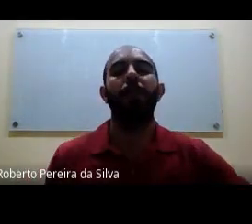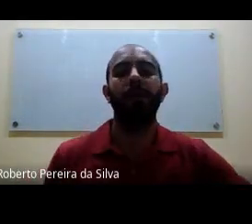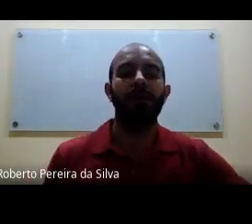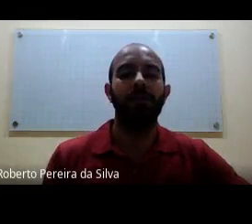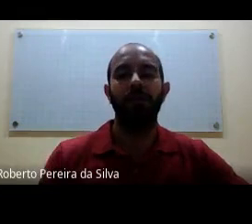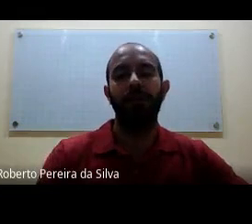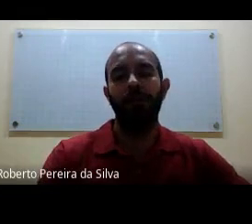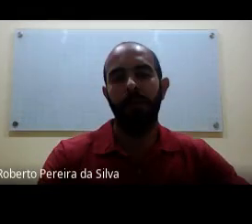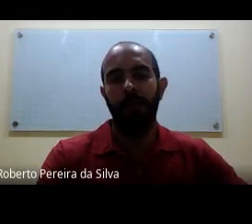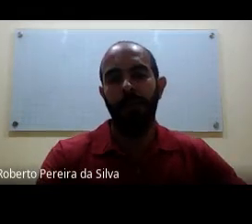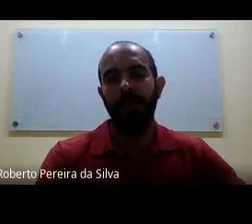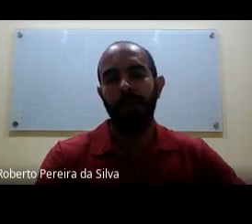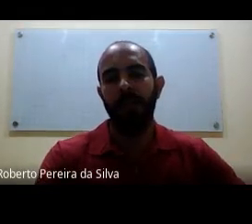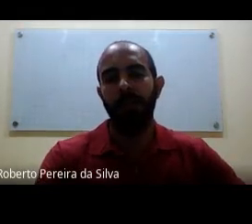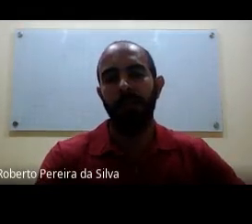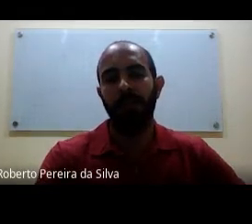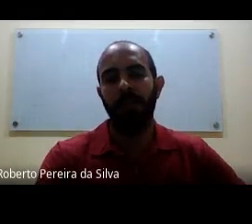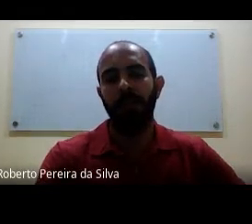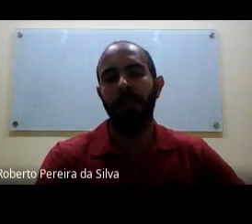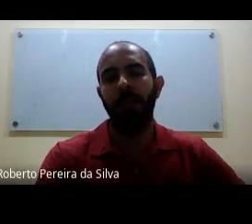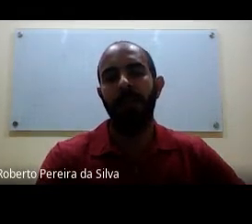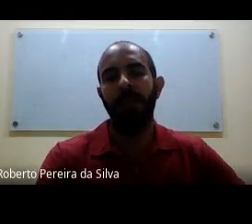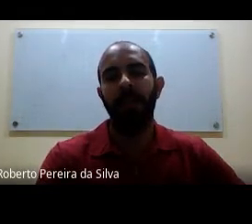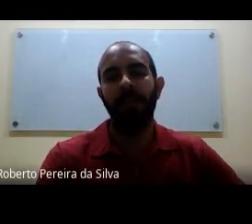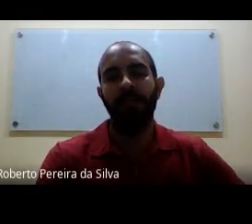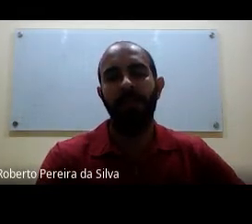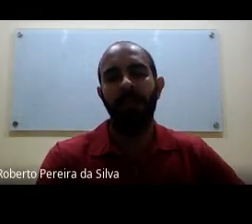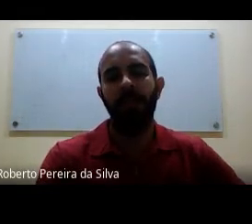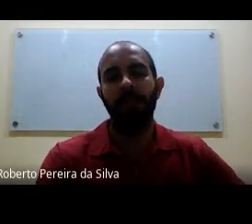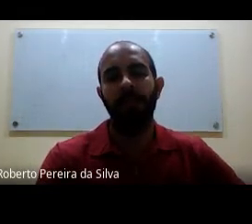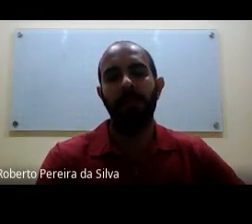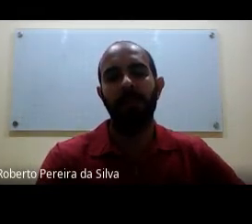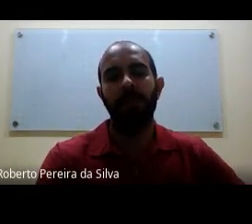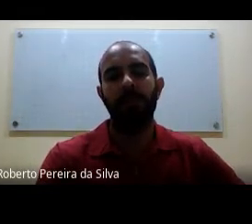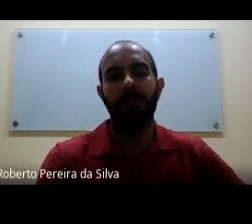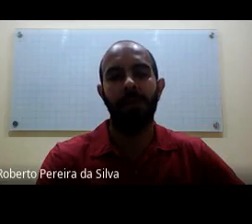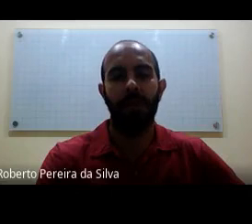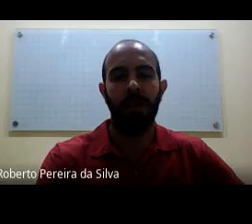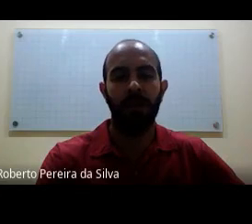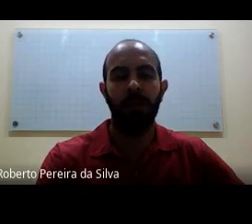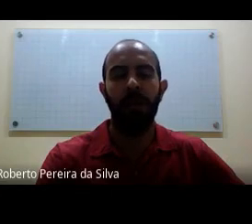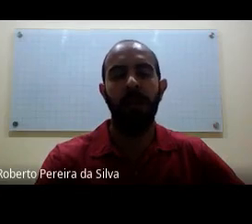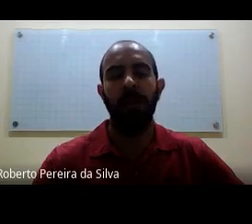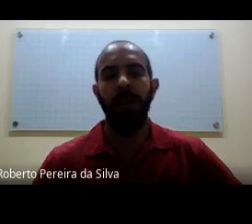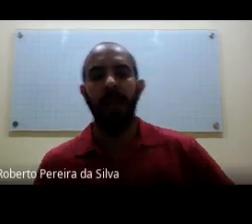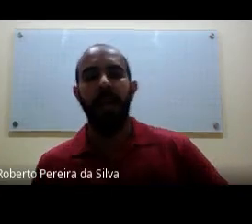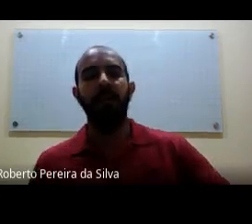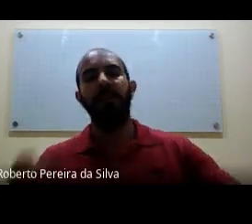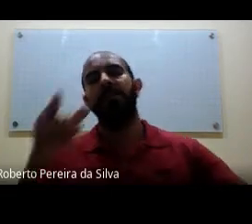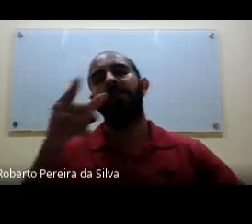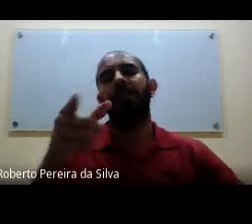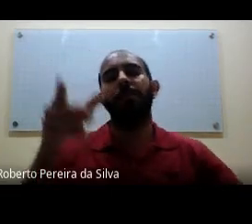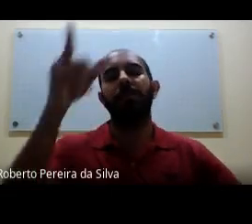o comprimento desse seu fio, que vai ser dado como sendo a soma das laterais dessa sua espira retangular,